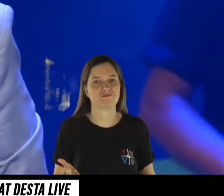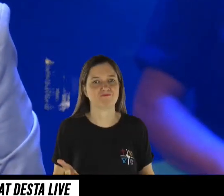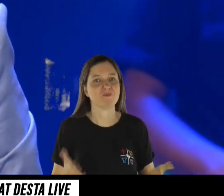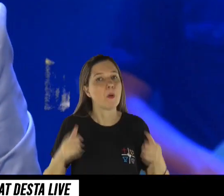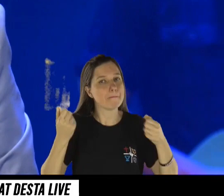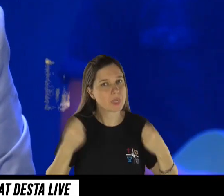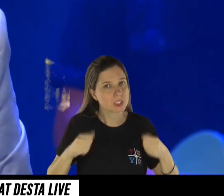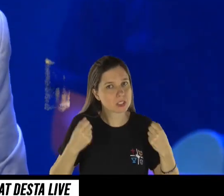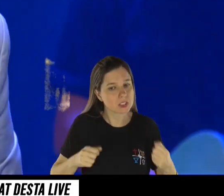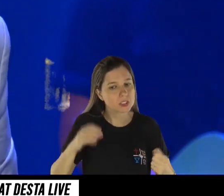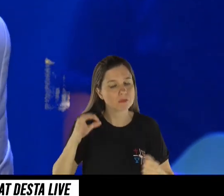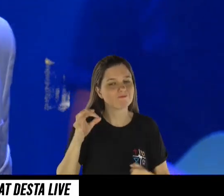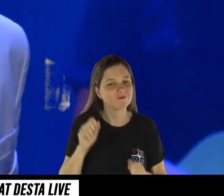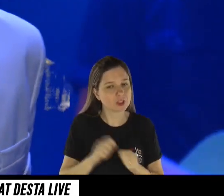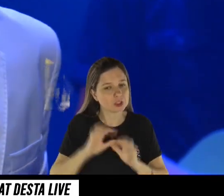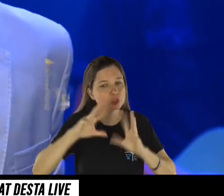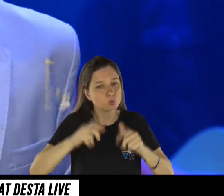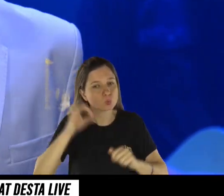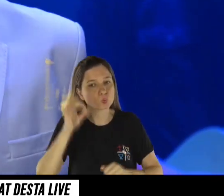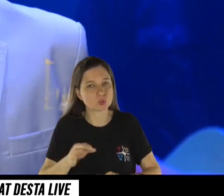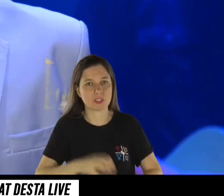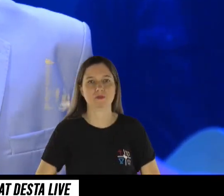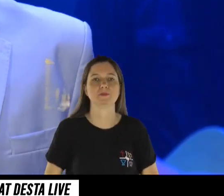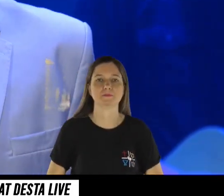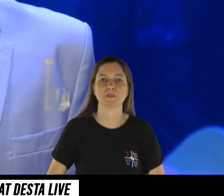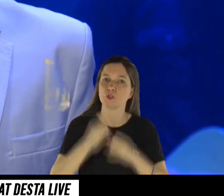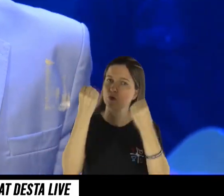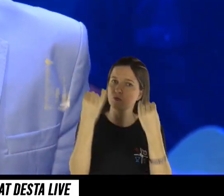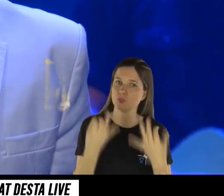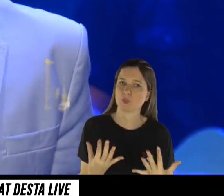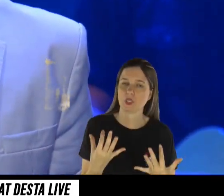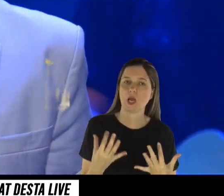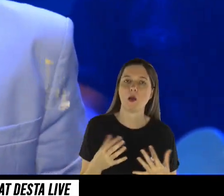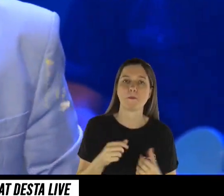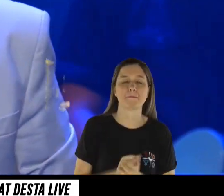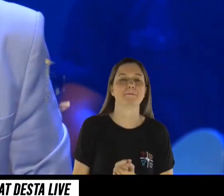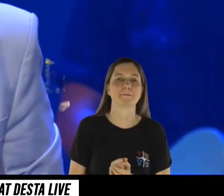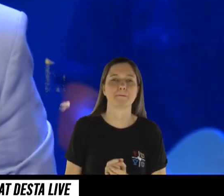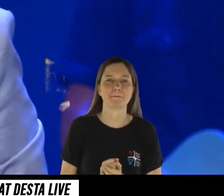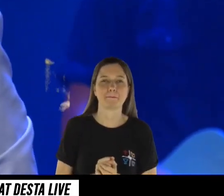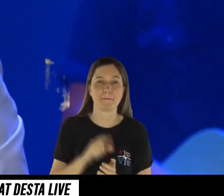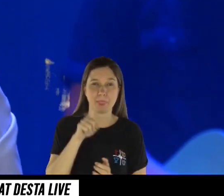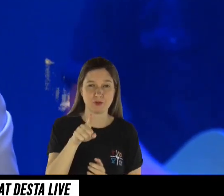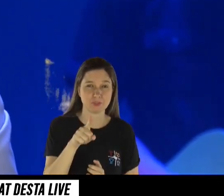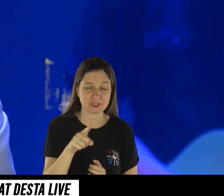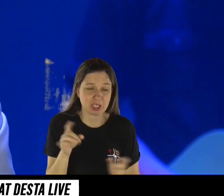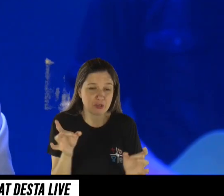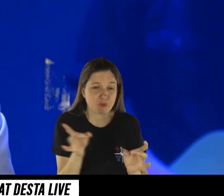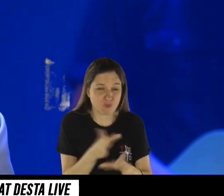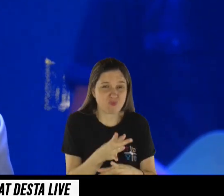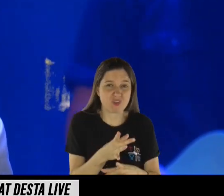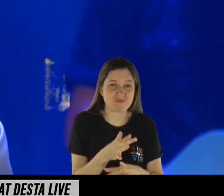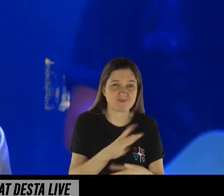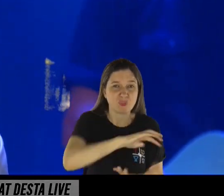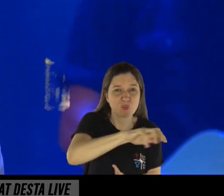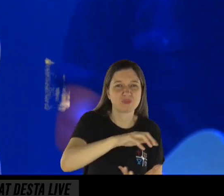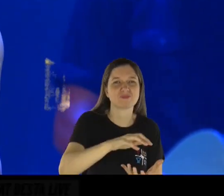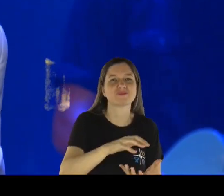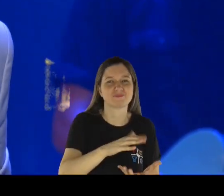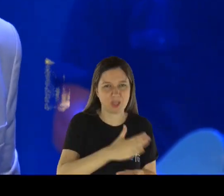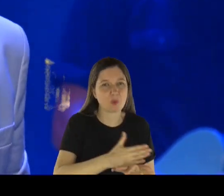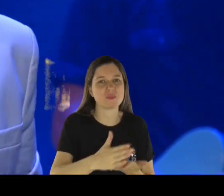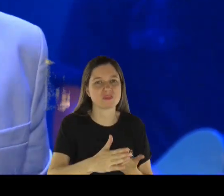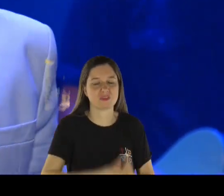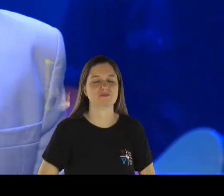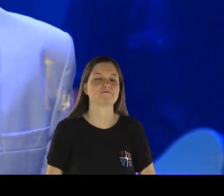Você quer mais alguma coisa para mostrar para você que o mundo está terminando? Que os fins dos tempos está chegando. Hoje eu